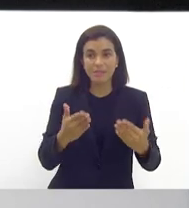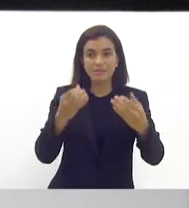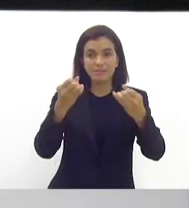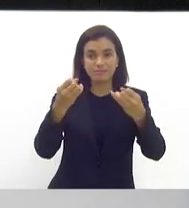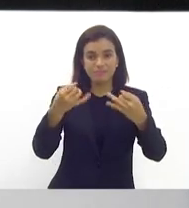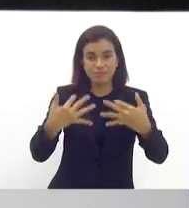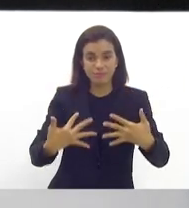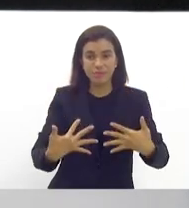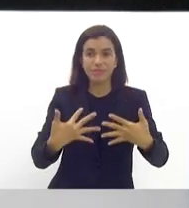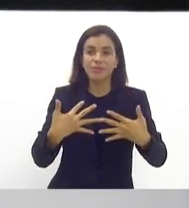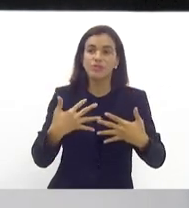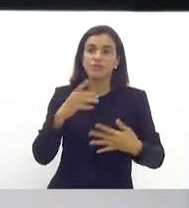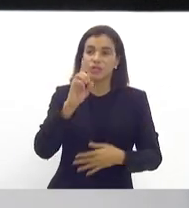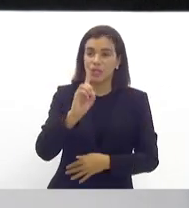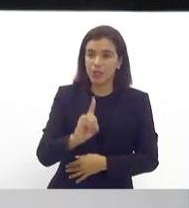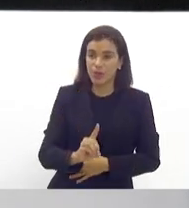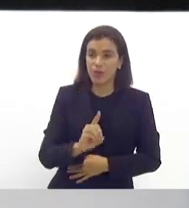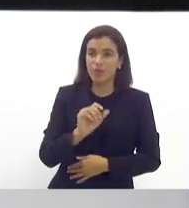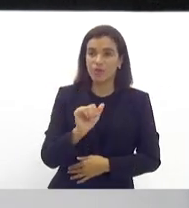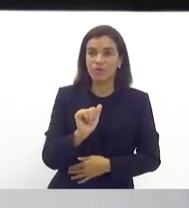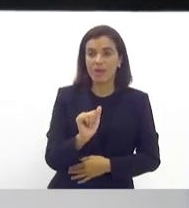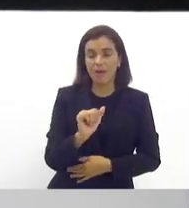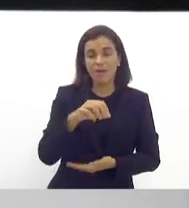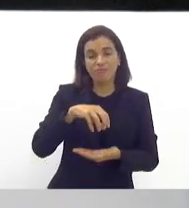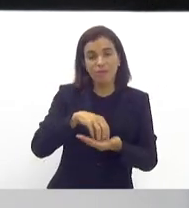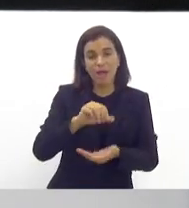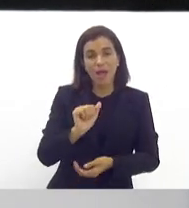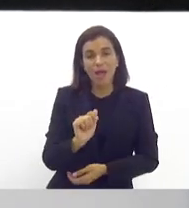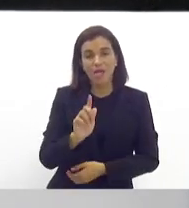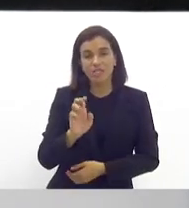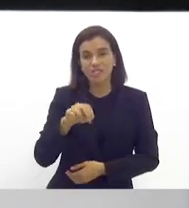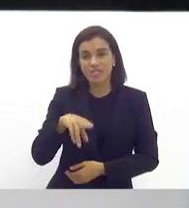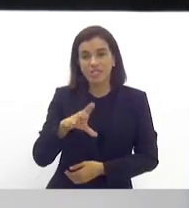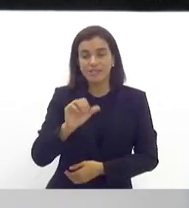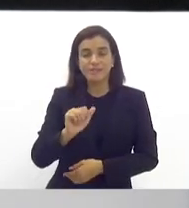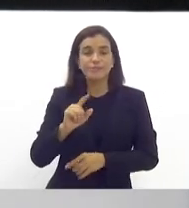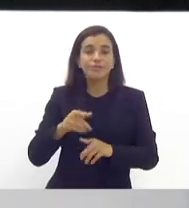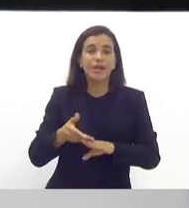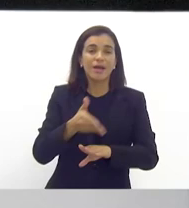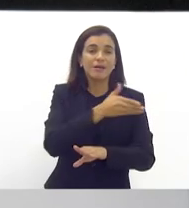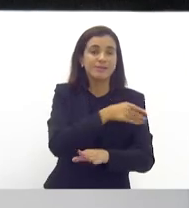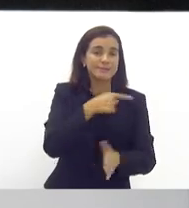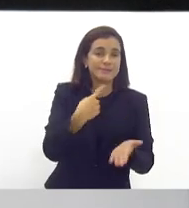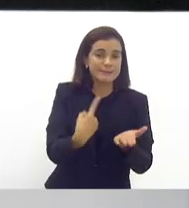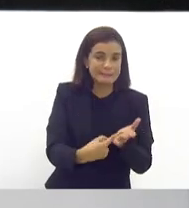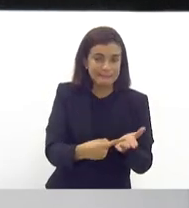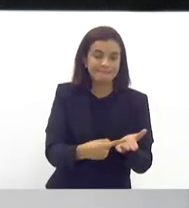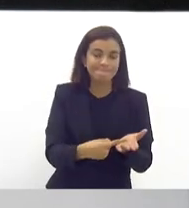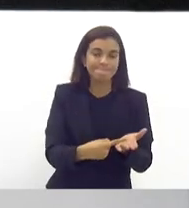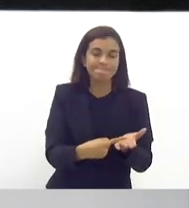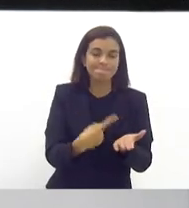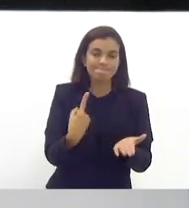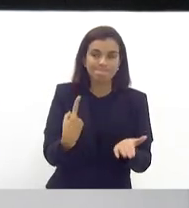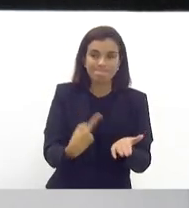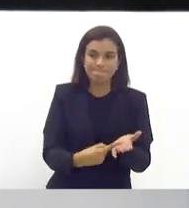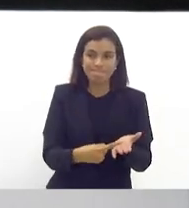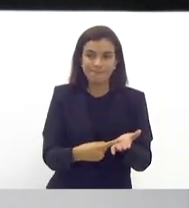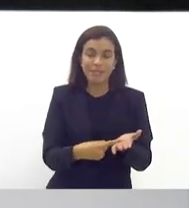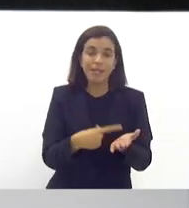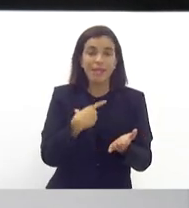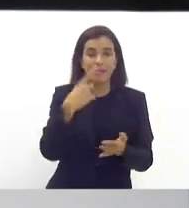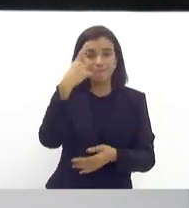presidente da agência Dr Paulo Rebelo por conta de outras agendas de outros compromissos assumidos ele me